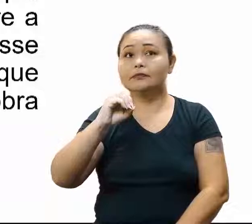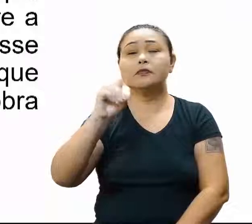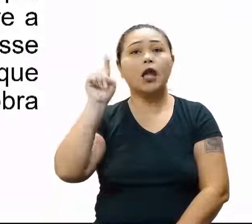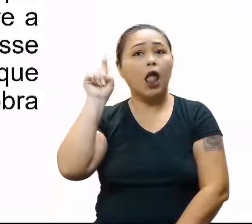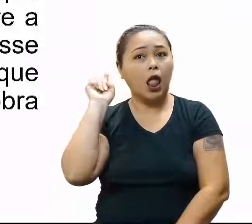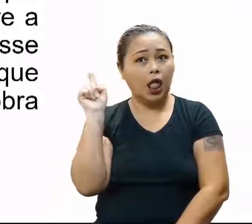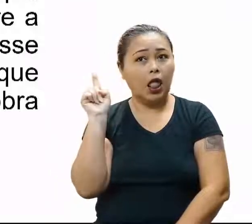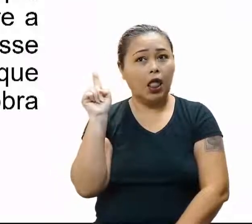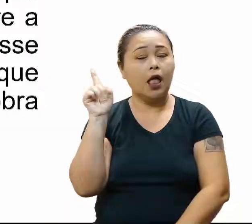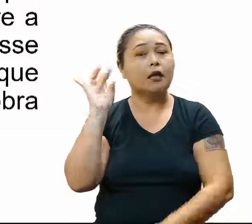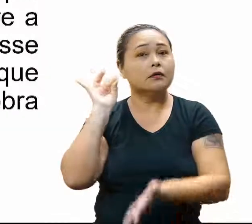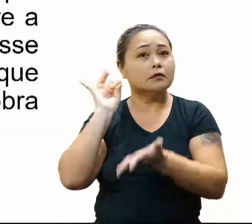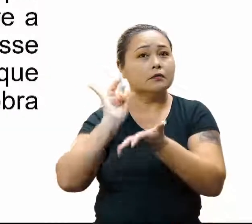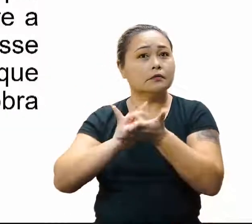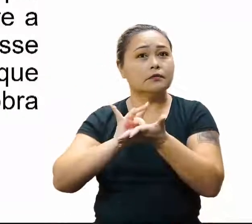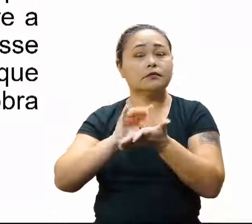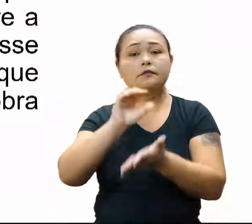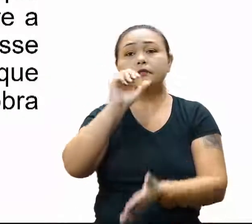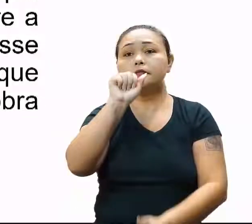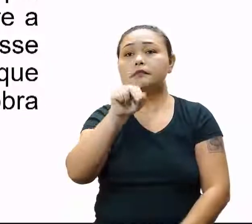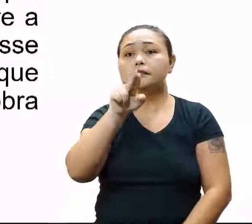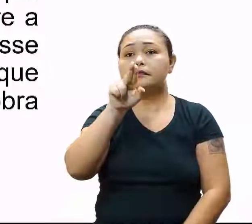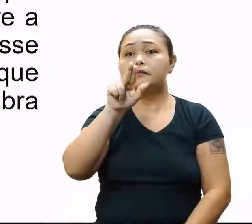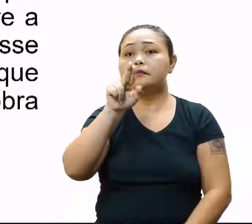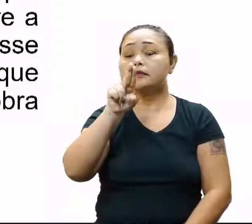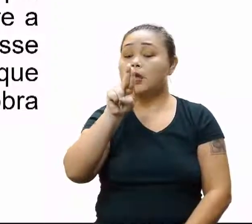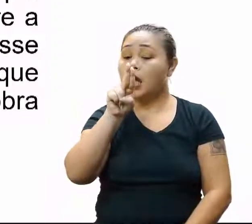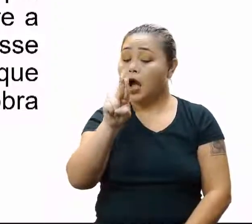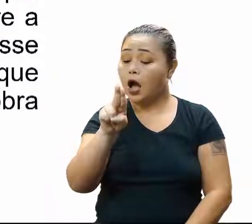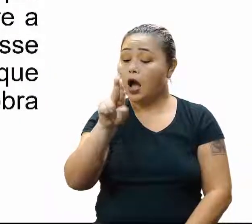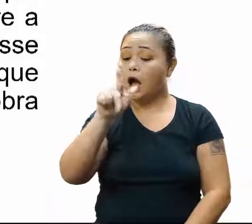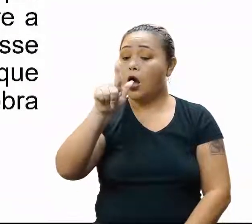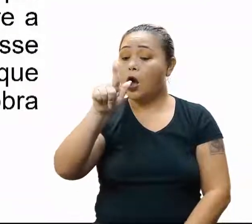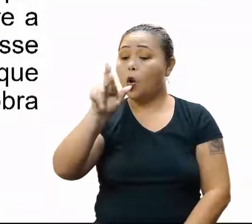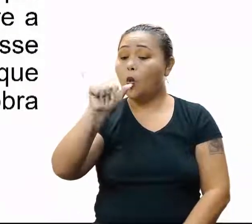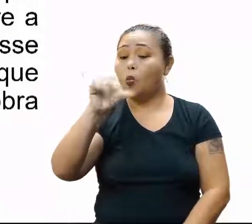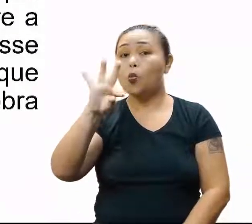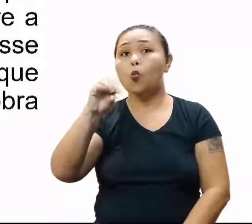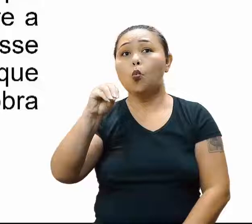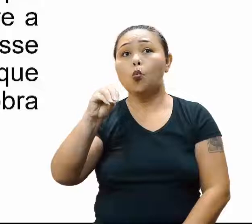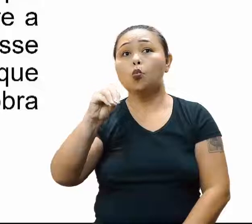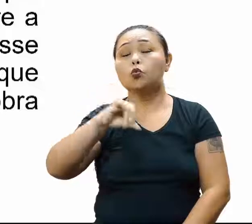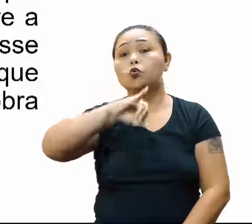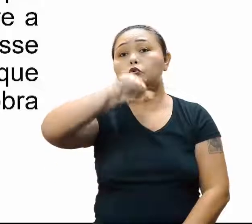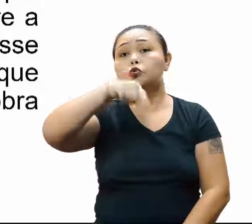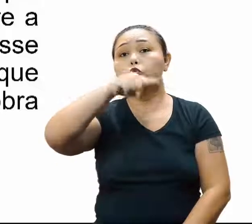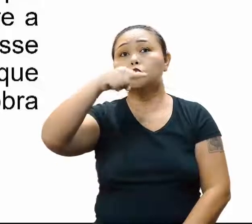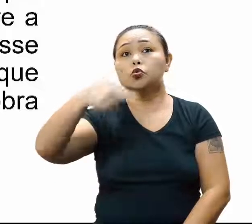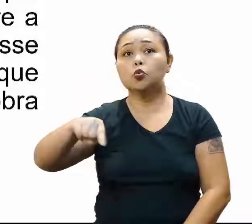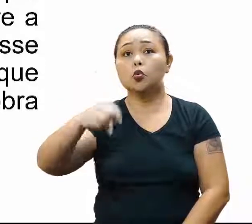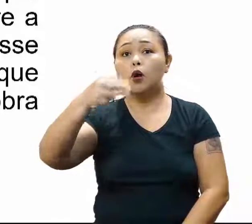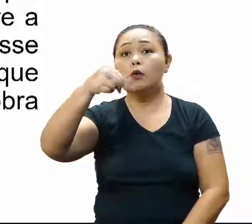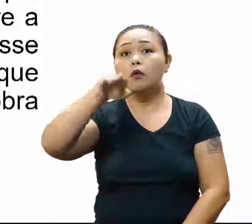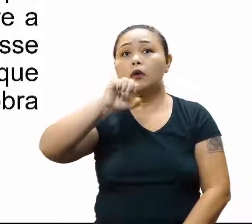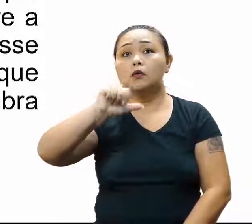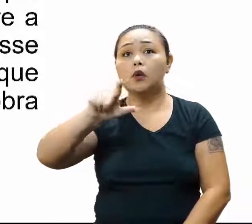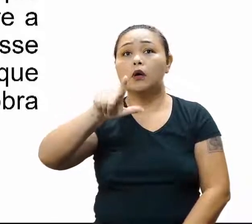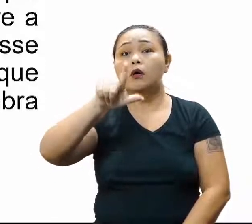na verdade, foi Augusto João Manuel Leverger, que vai viver de 1802